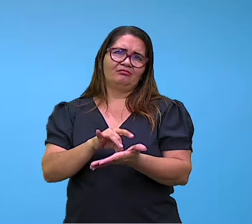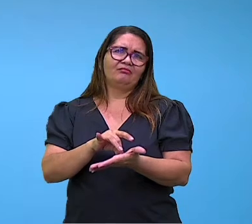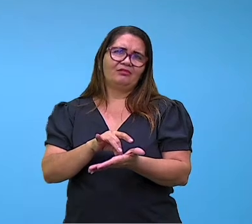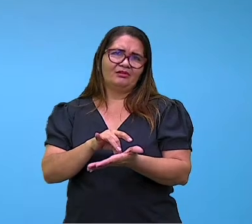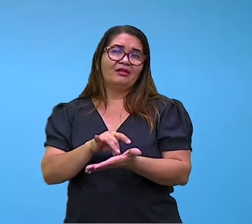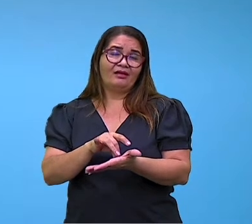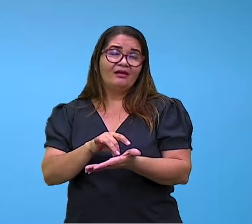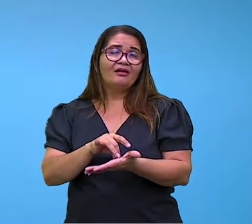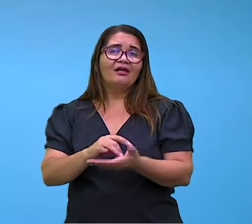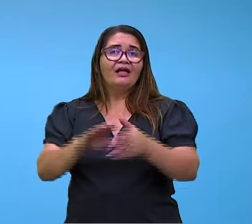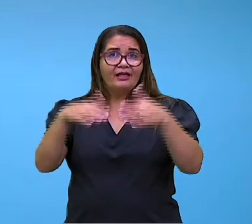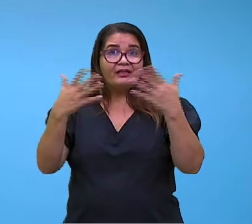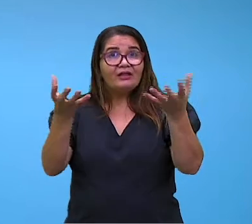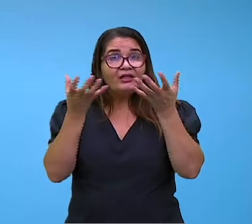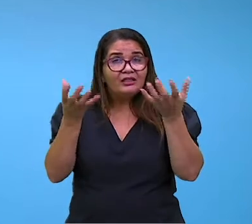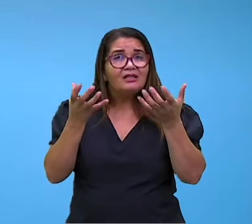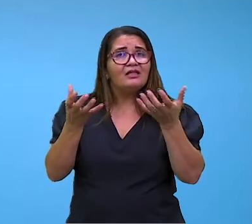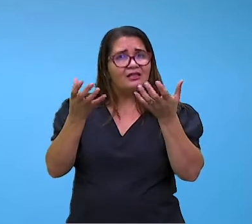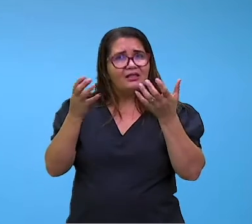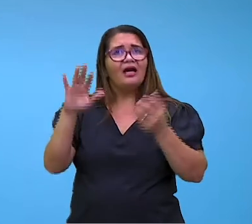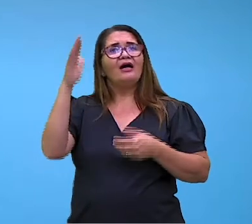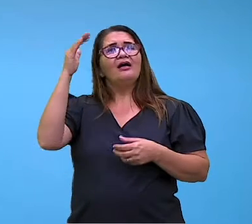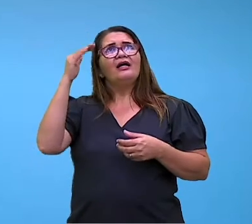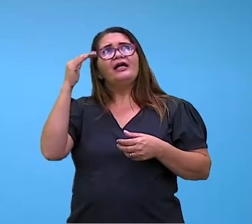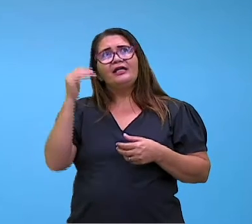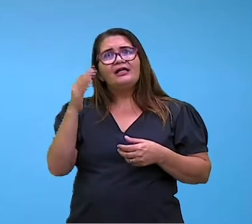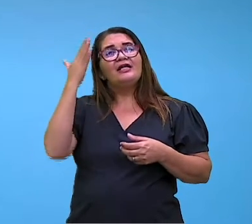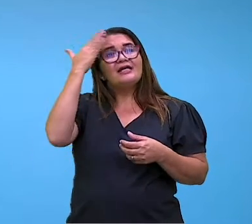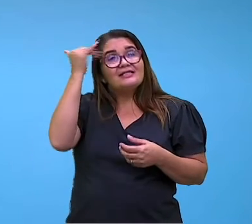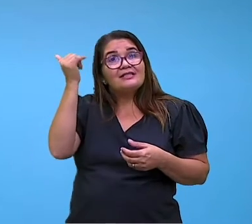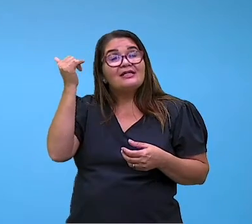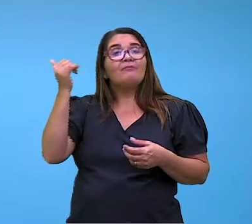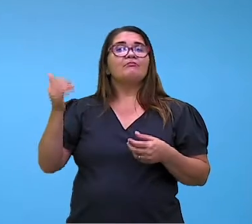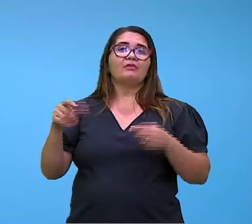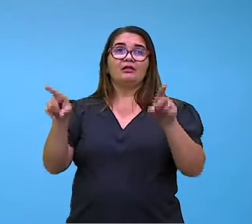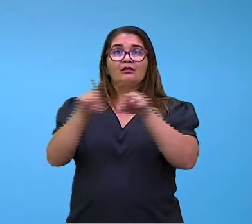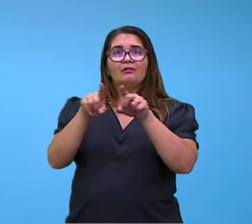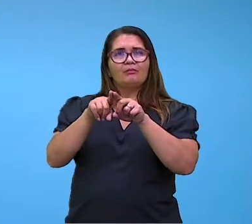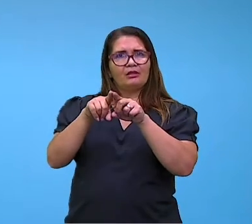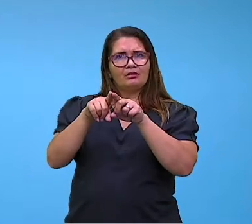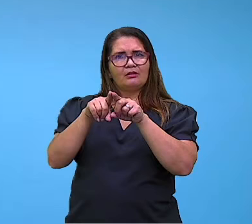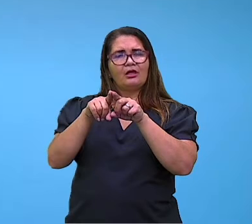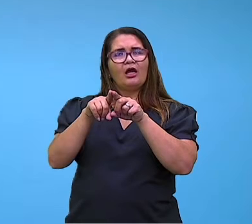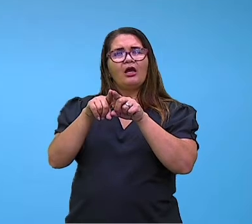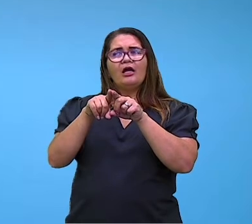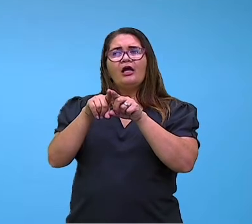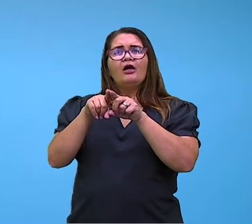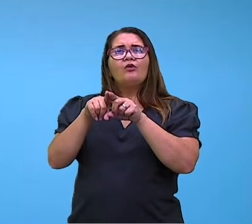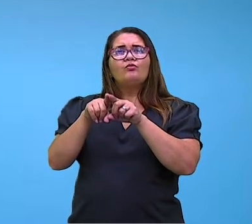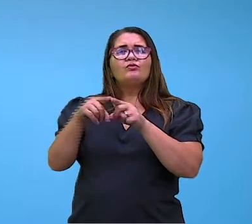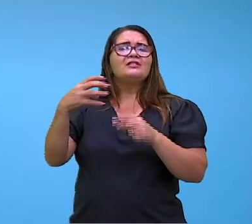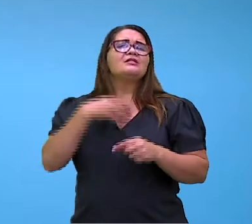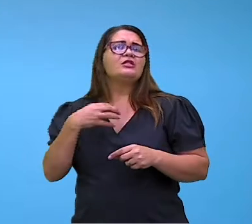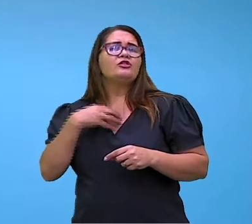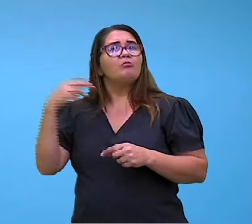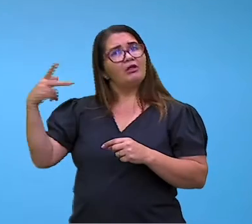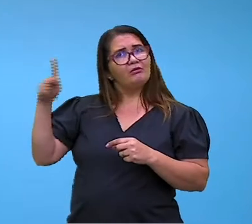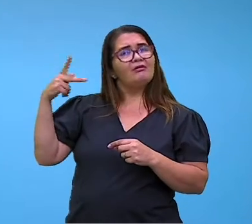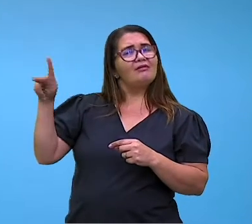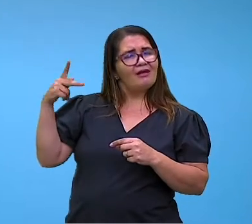de fato, ele queria saber disso. O que isso quer dizer? Quer dizer que ele estava